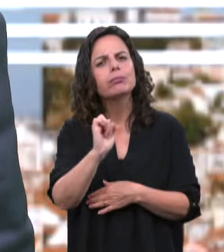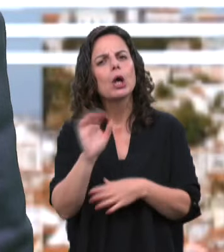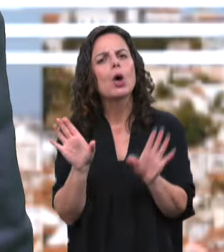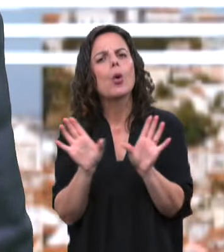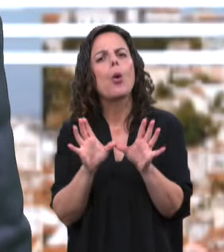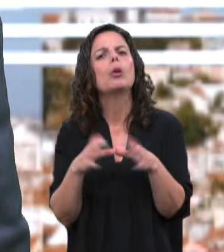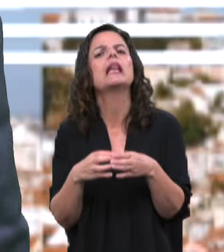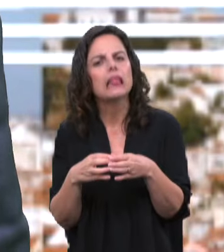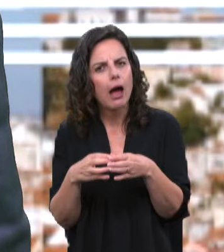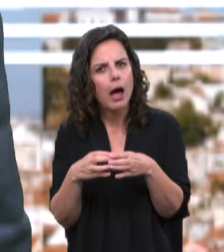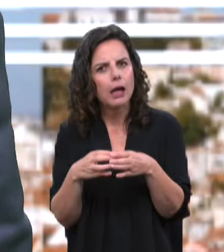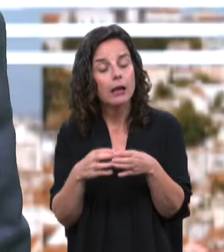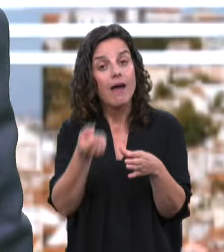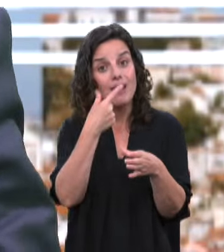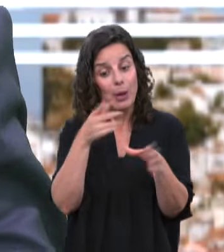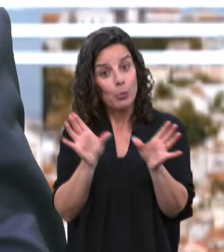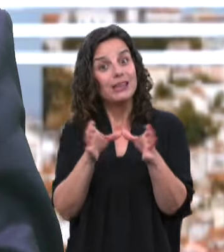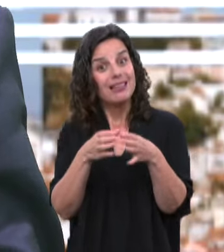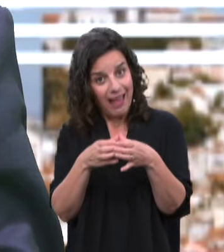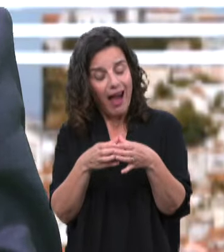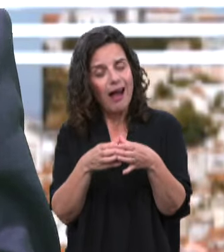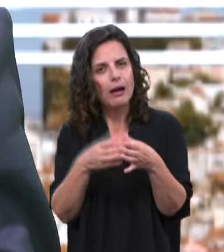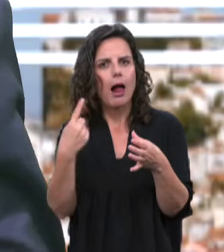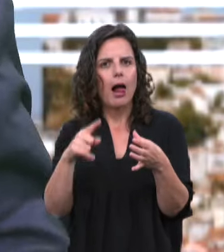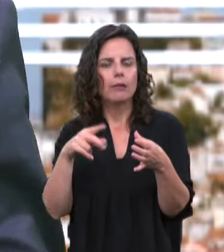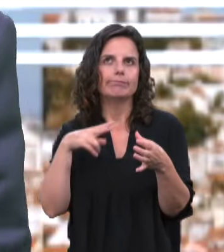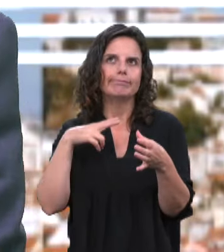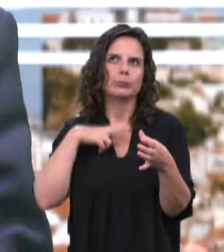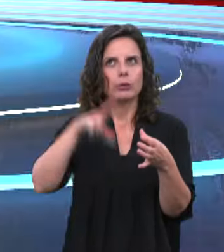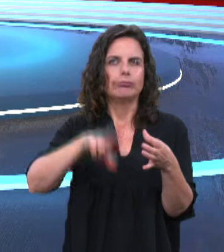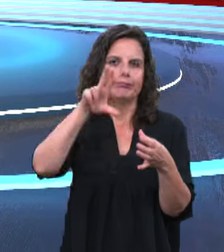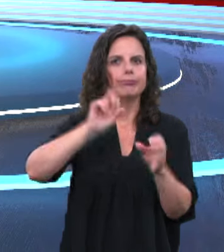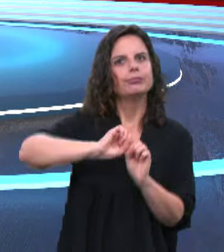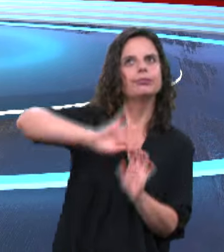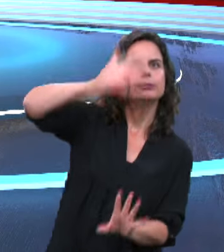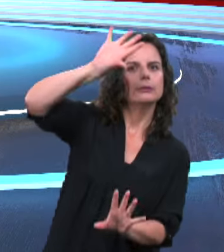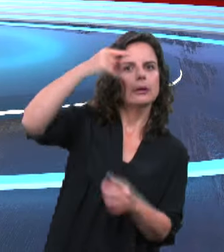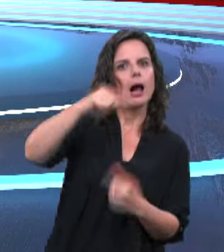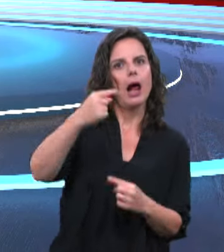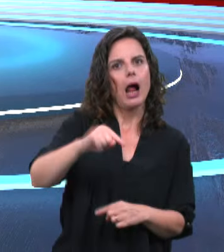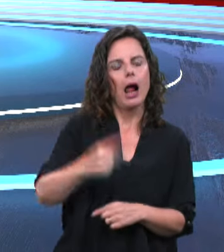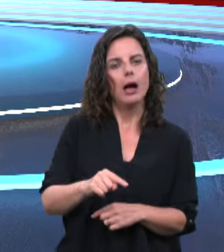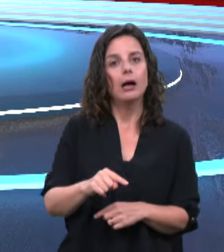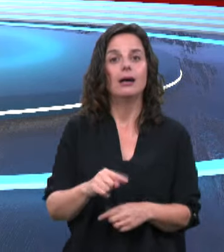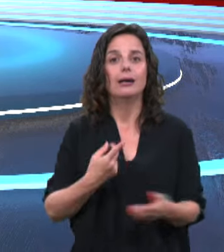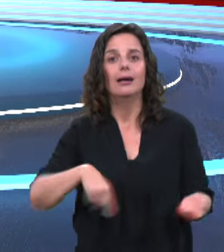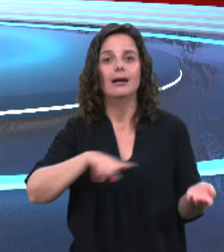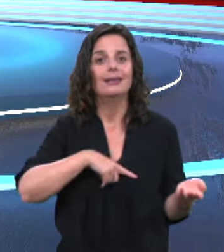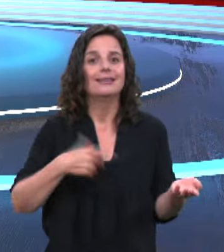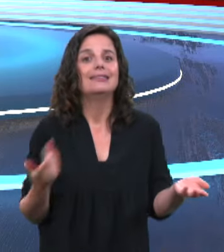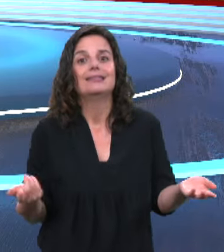farmácia comunitária está obrigatoriamente distribuída é capilar por todo o país e, portanto, nós temos